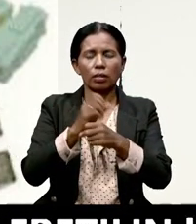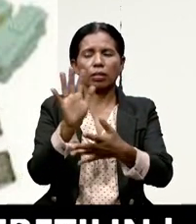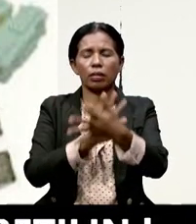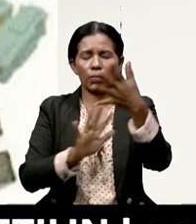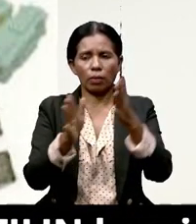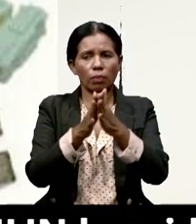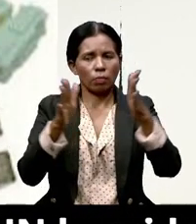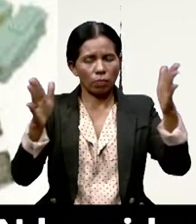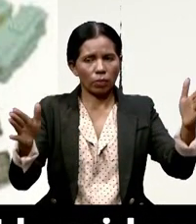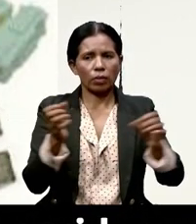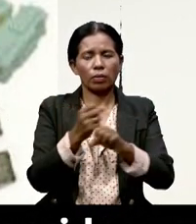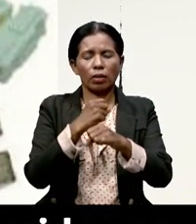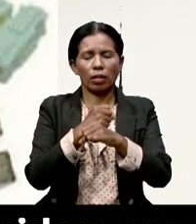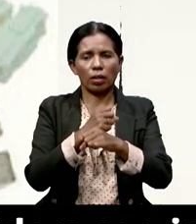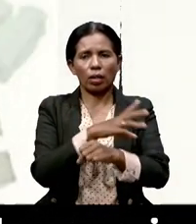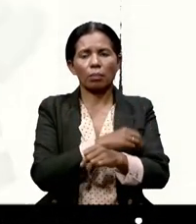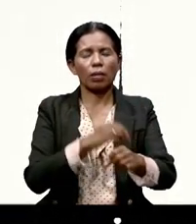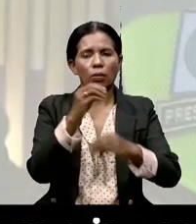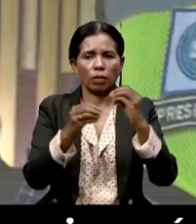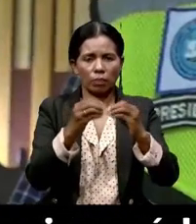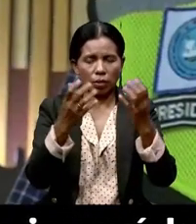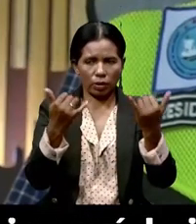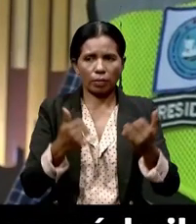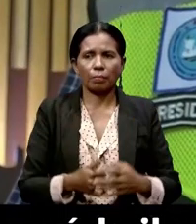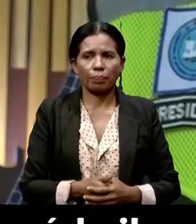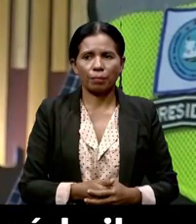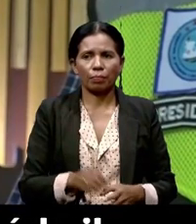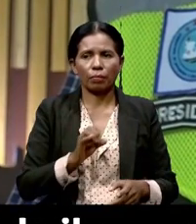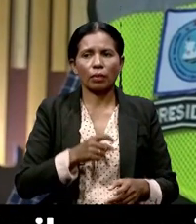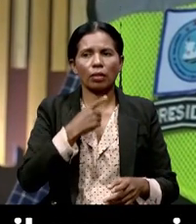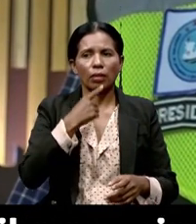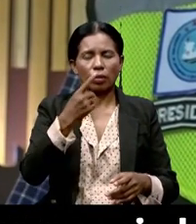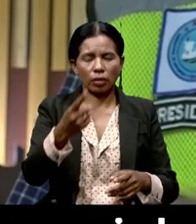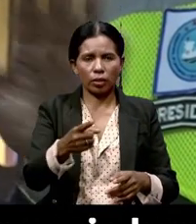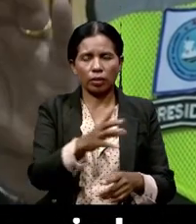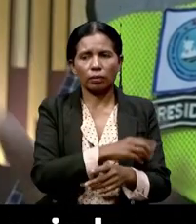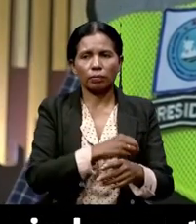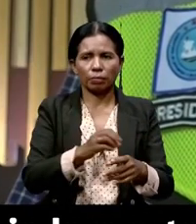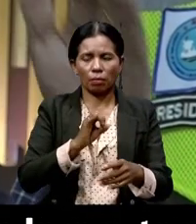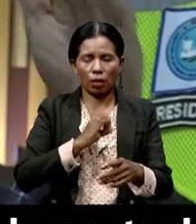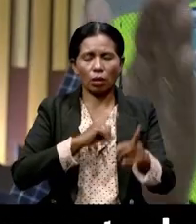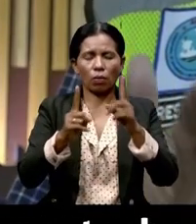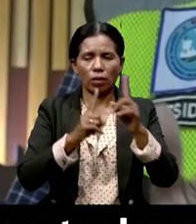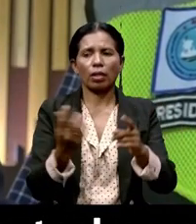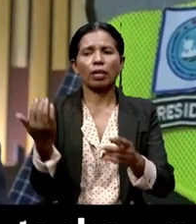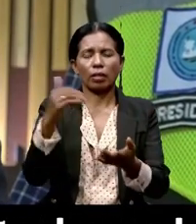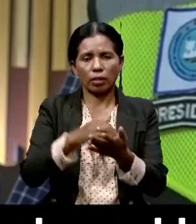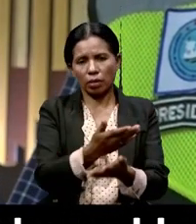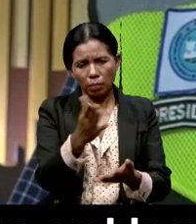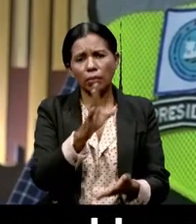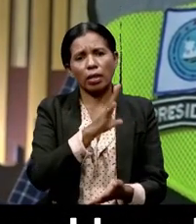bot ita onde halo lançamento ba assunto ne. Oi, a bateria não seria fibra óptica, nem é o qual é o bebê, e me